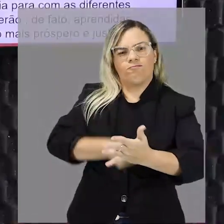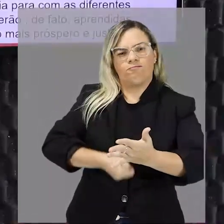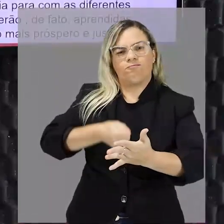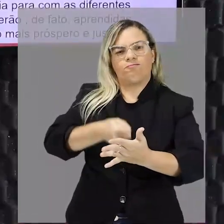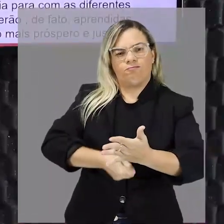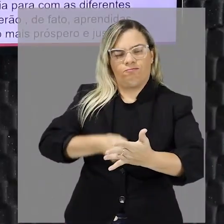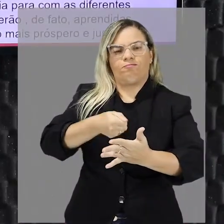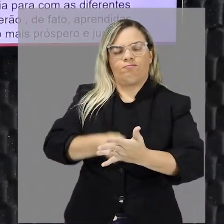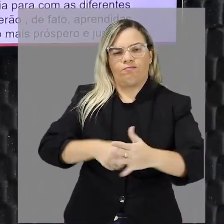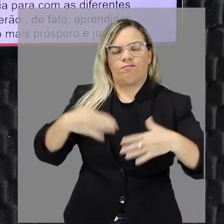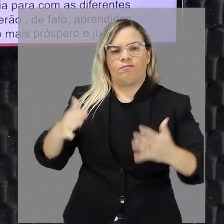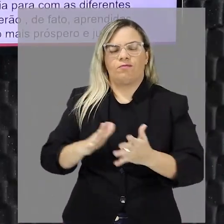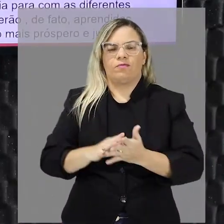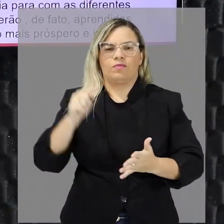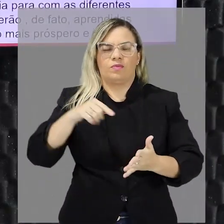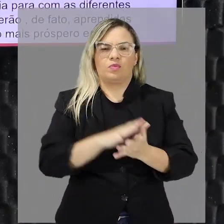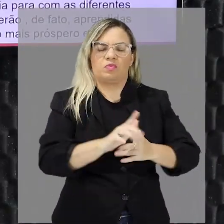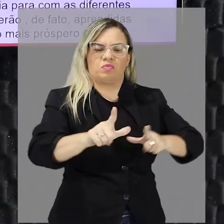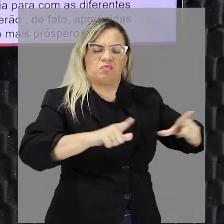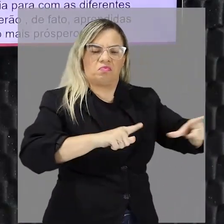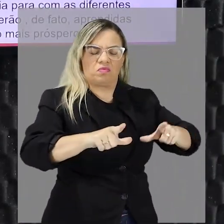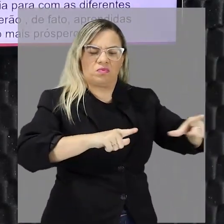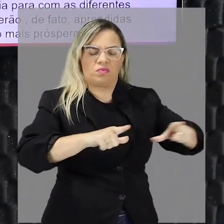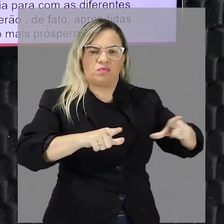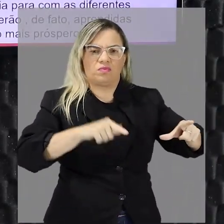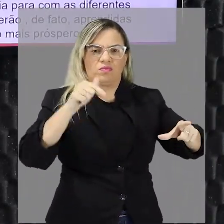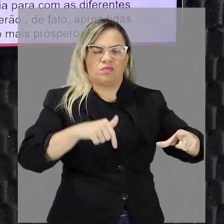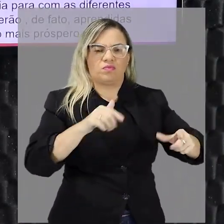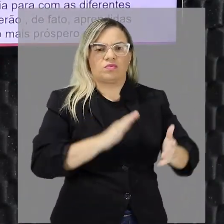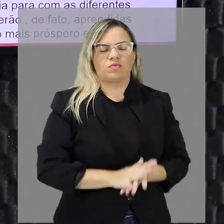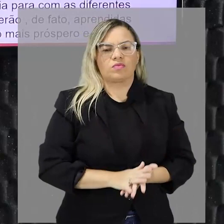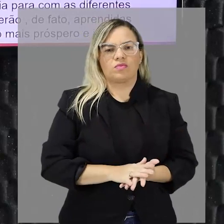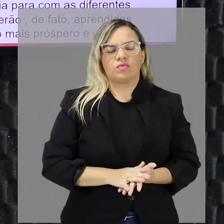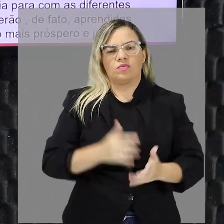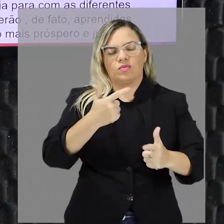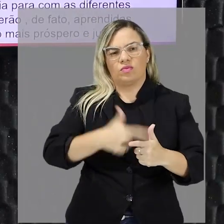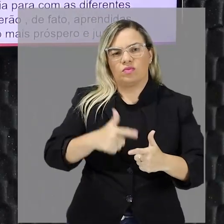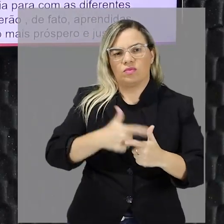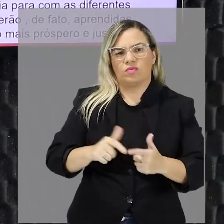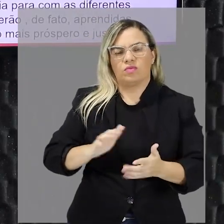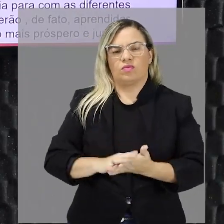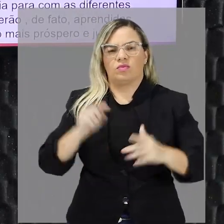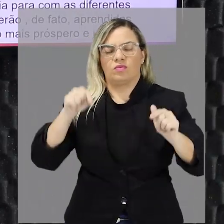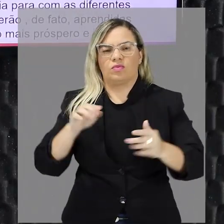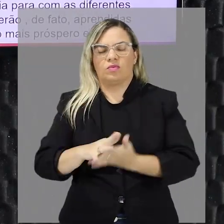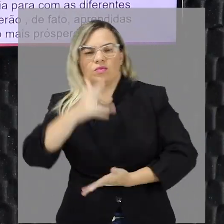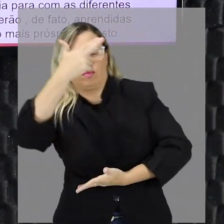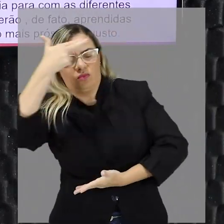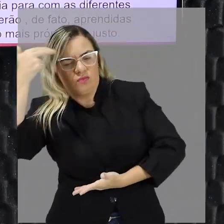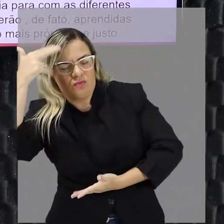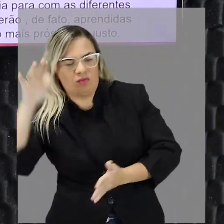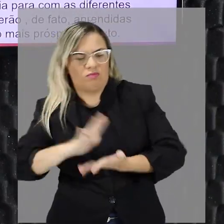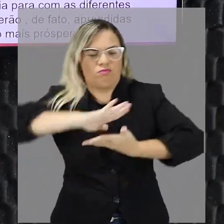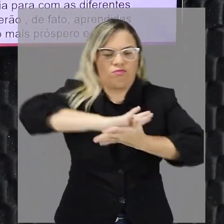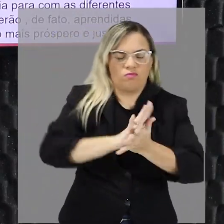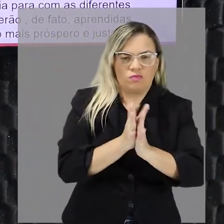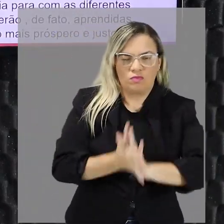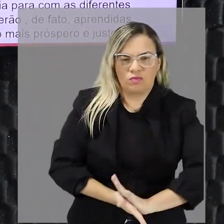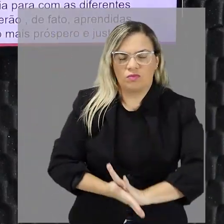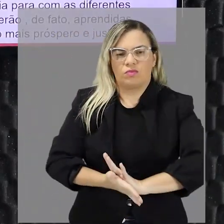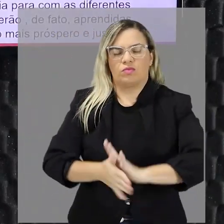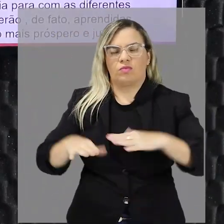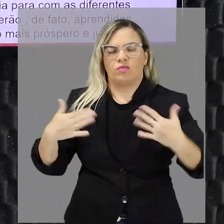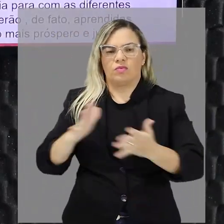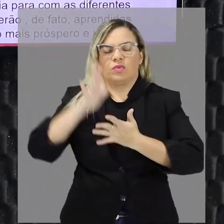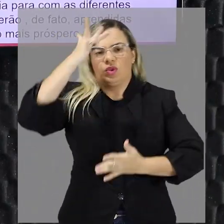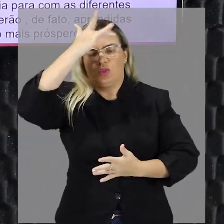federal trabalhar em cima dessas questões, dessa questão do estigma, dessa questão do preconceito,